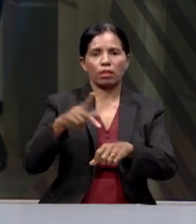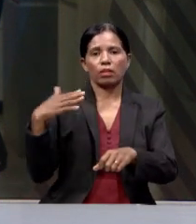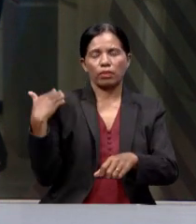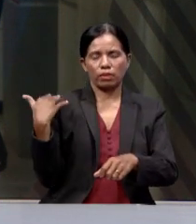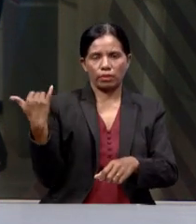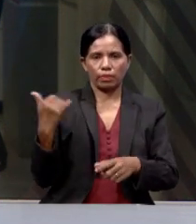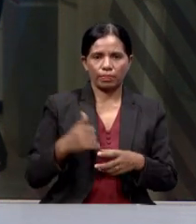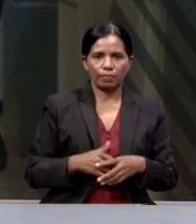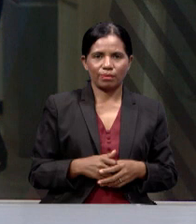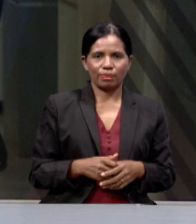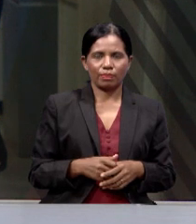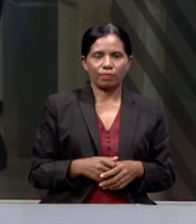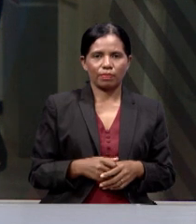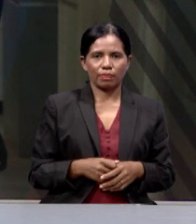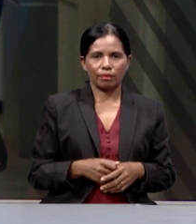juventudinha.